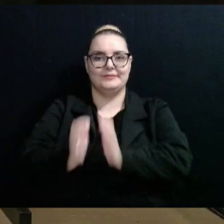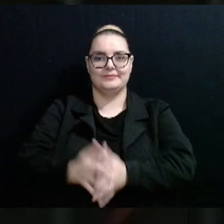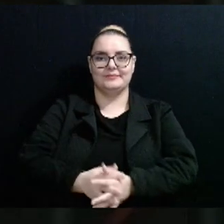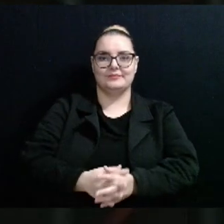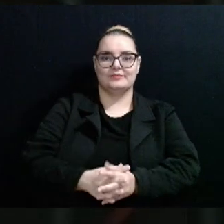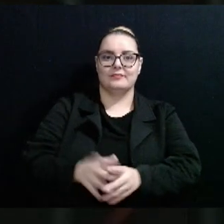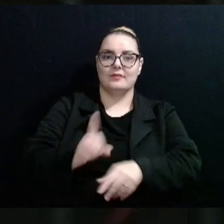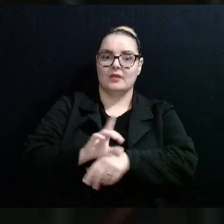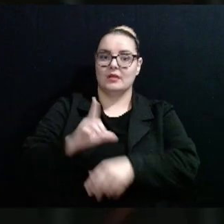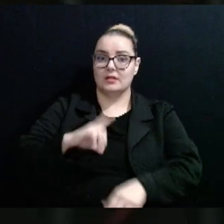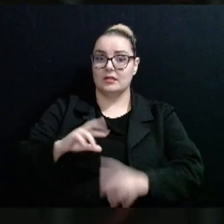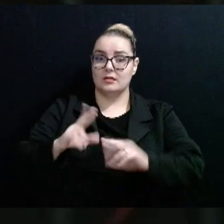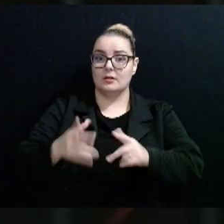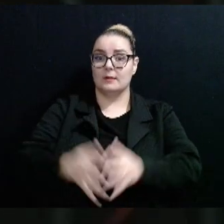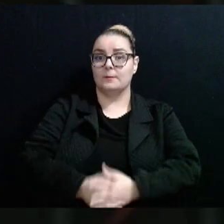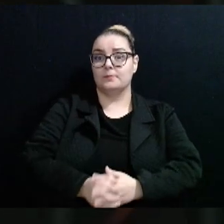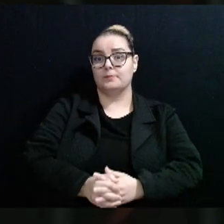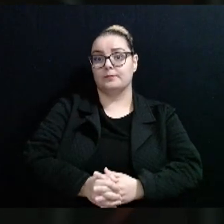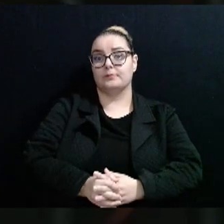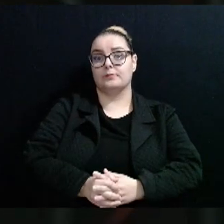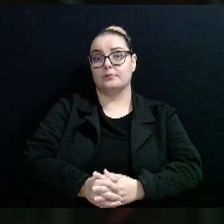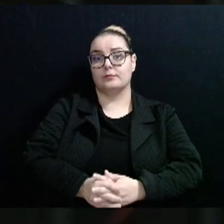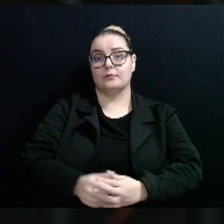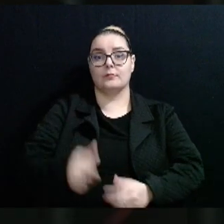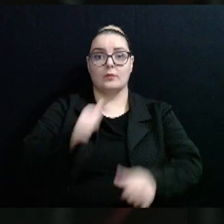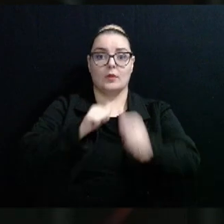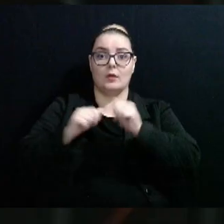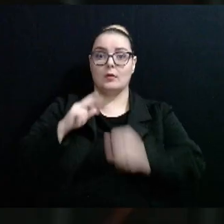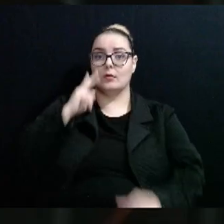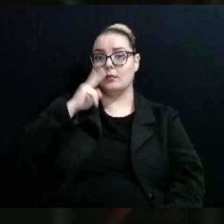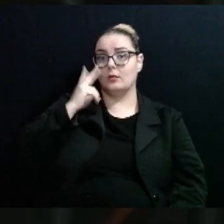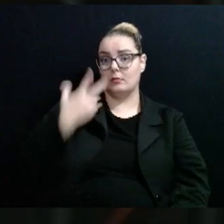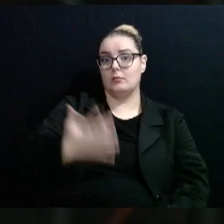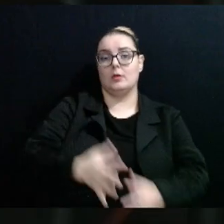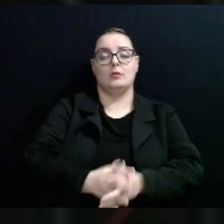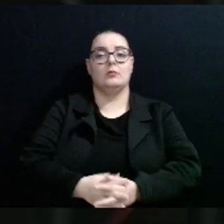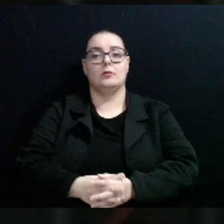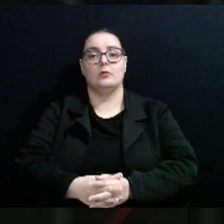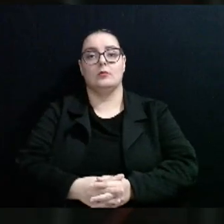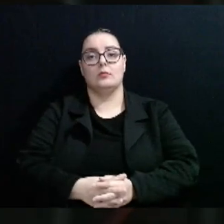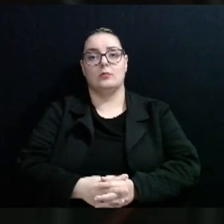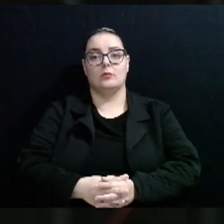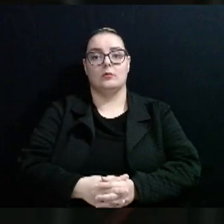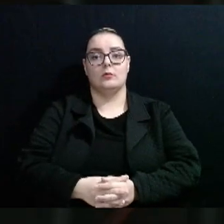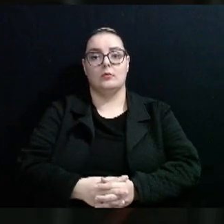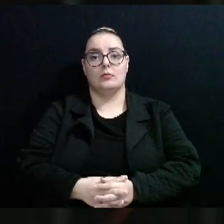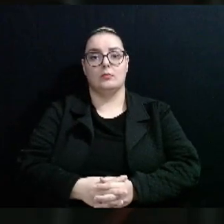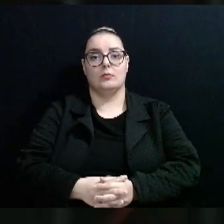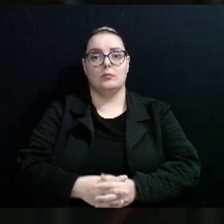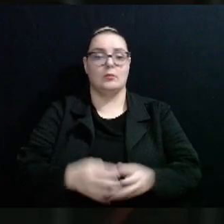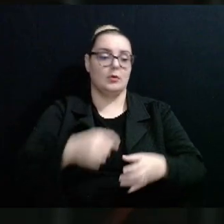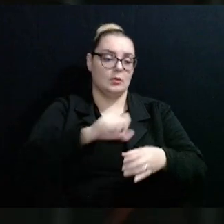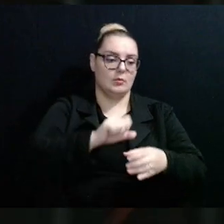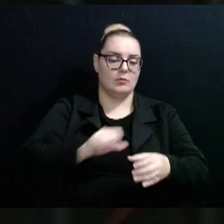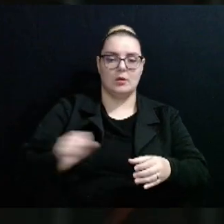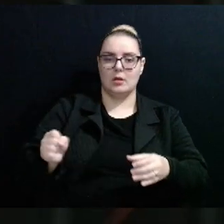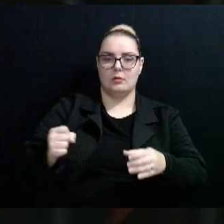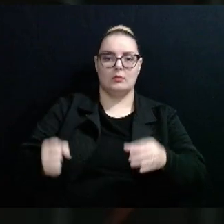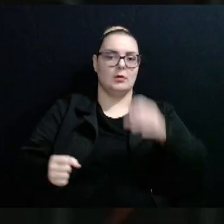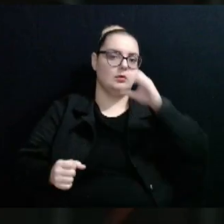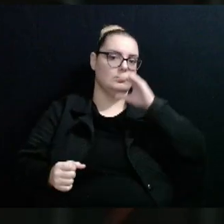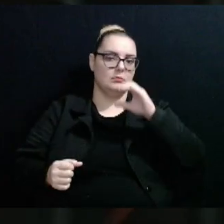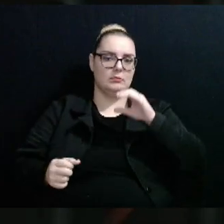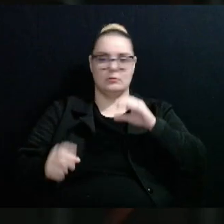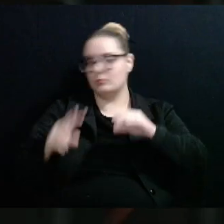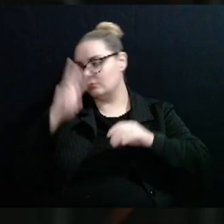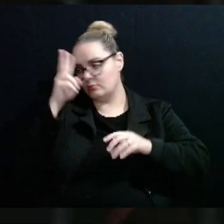assim, bebi uma taça de vinho e tomei uma latinha de cerveja. É álcool? Álcool é